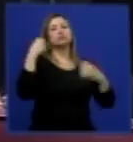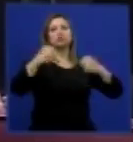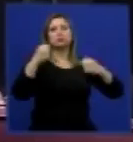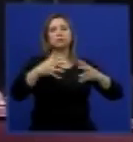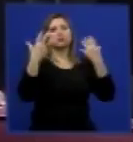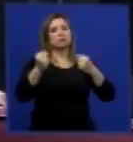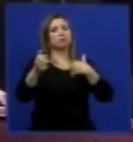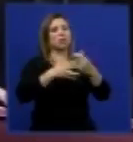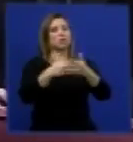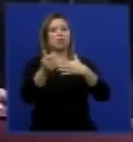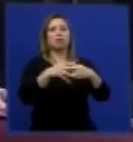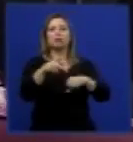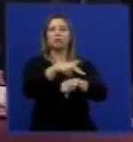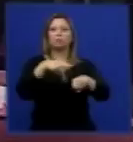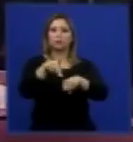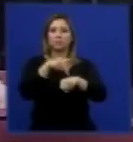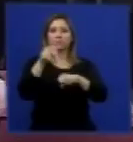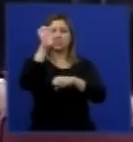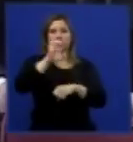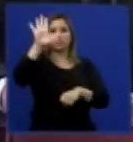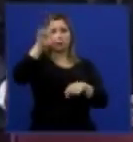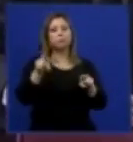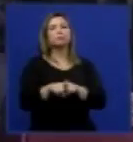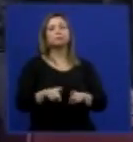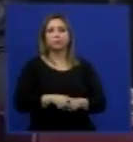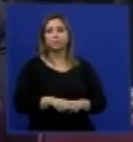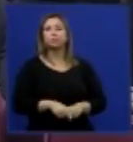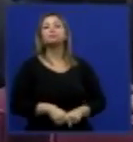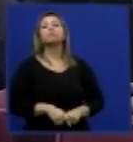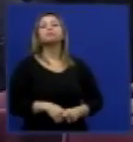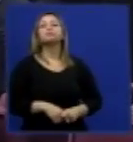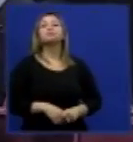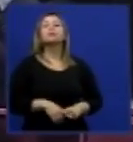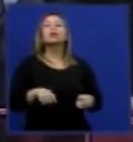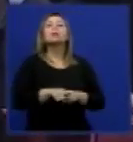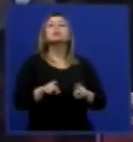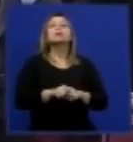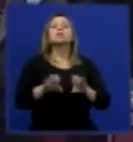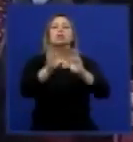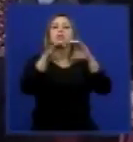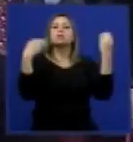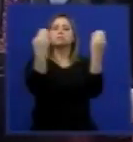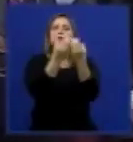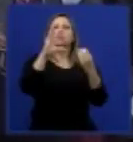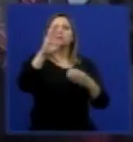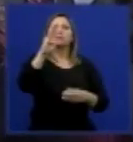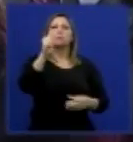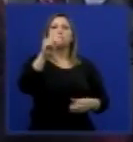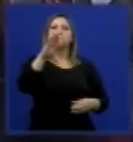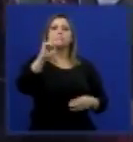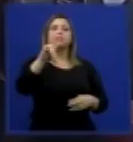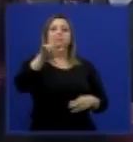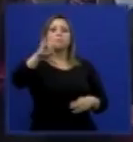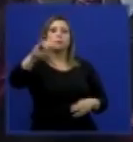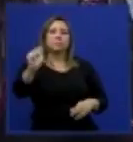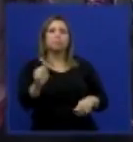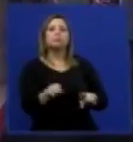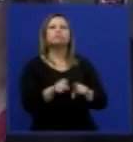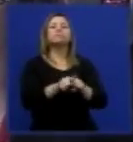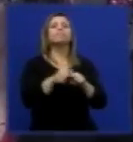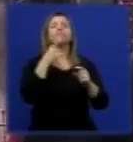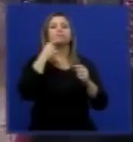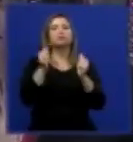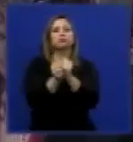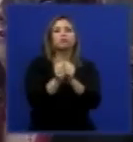remoldados da comunidade Econômica europeia outr assim em relação à convenção de Basileia ela foi emendada pelo